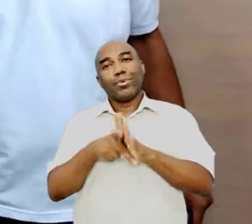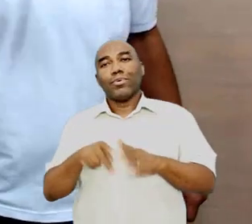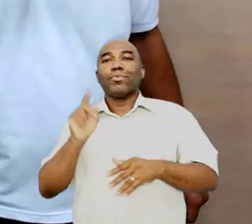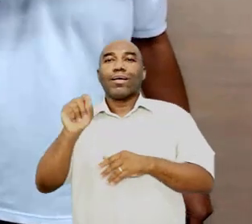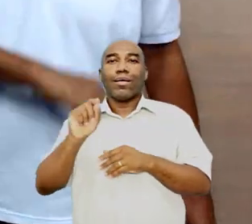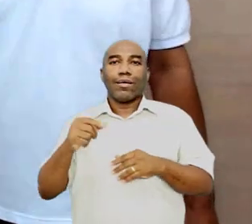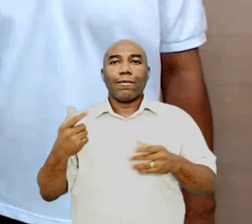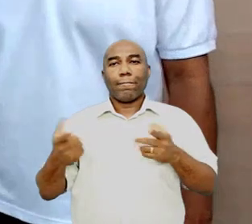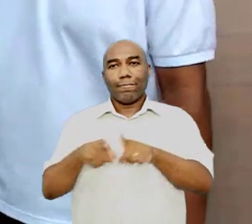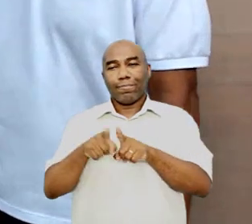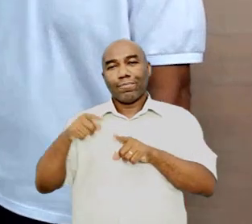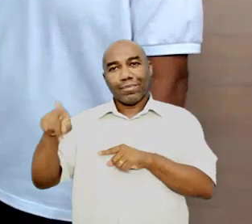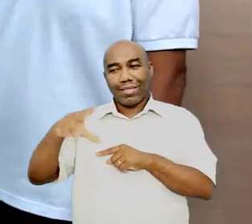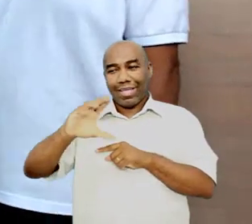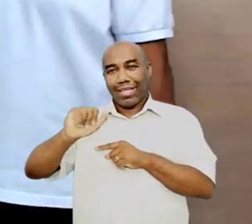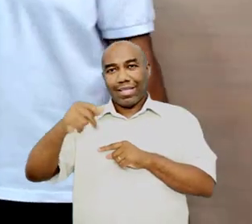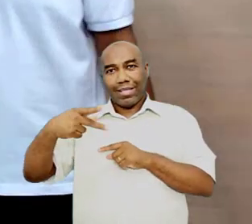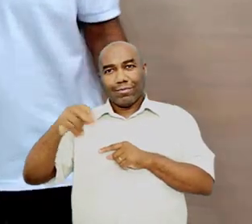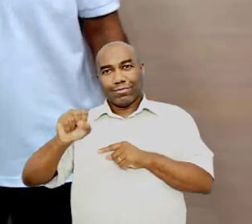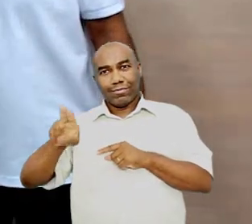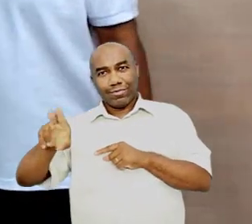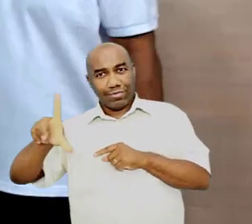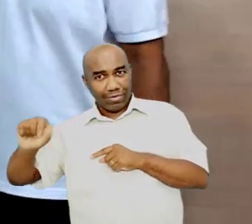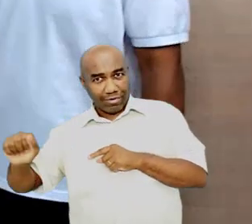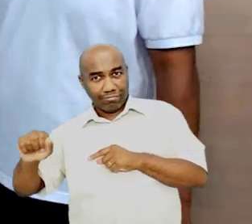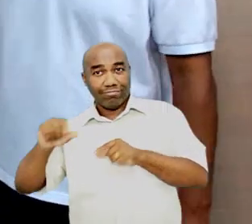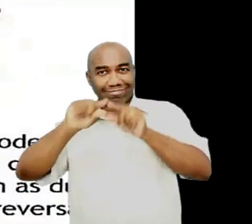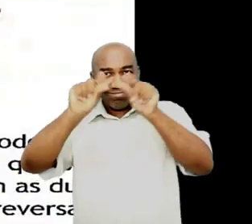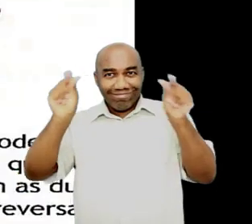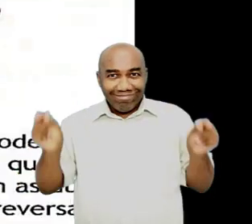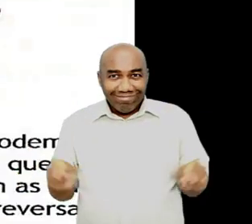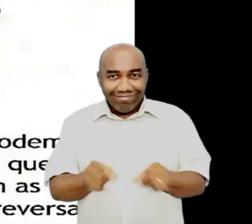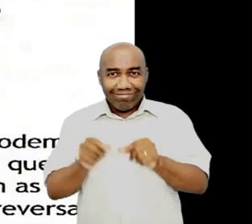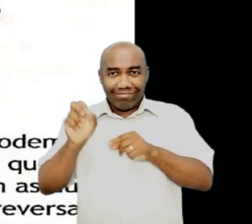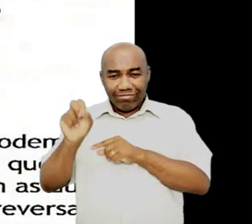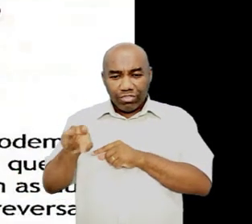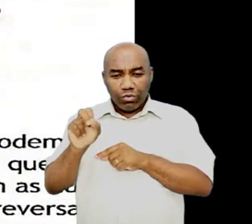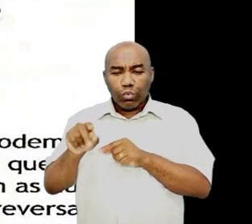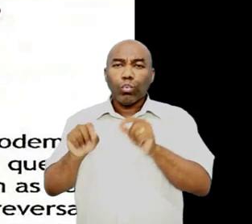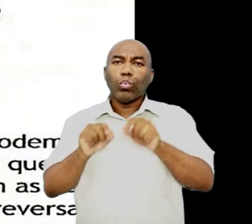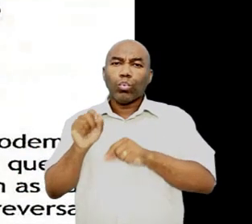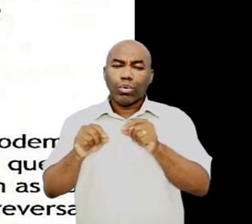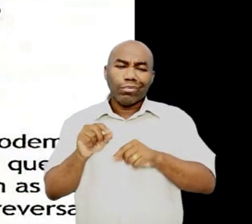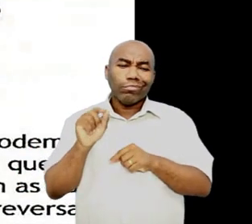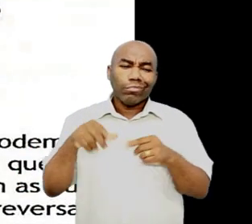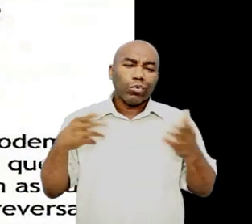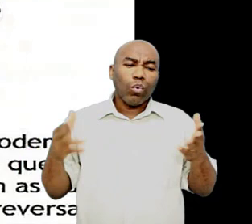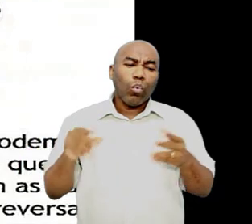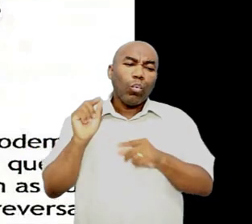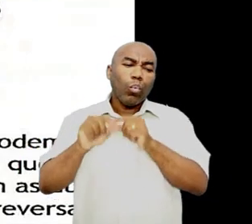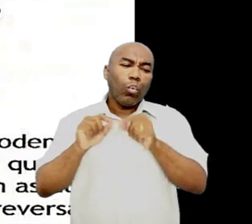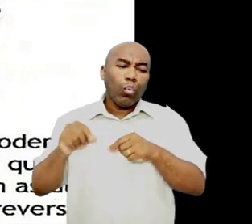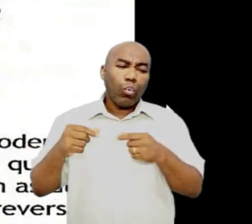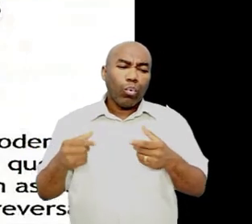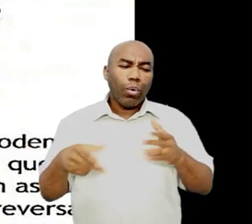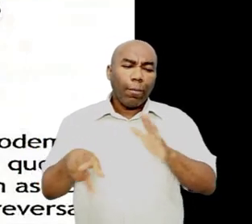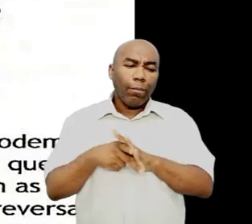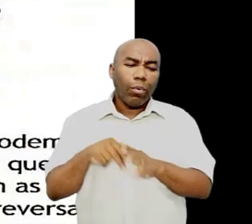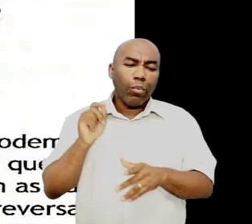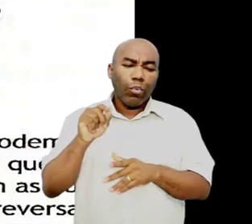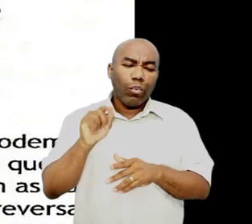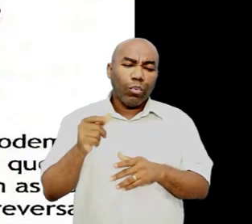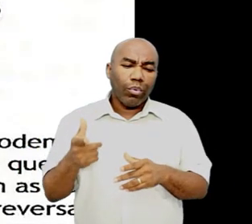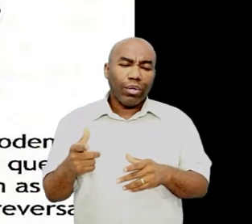na cápsula externa. Repare que o vírus, quem é esse? Da AIDS. Dentro dele eu vou